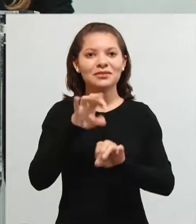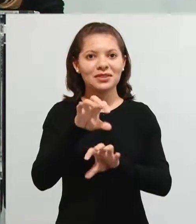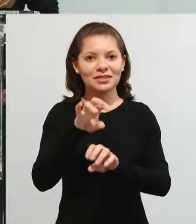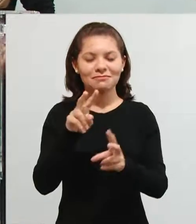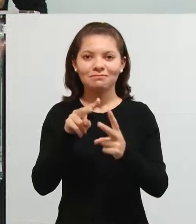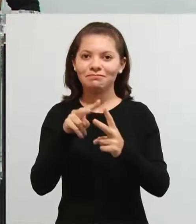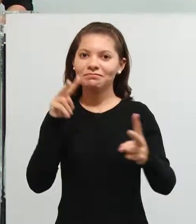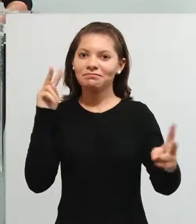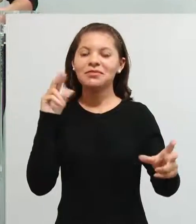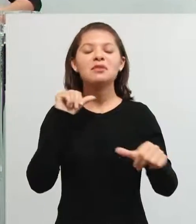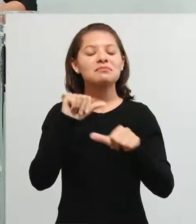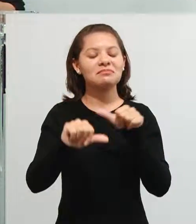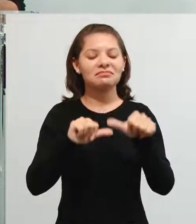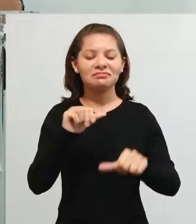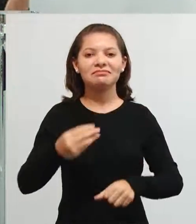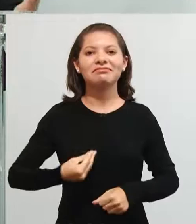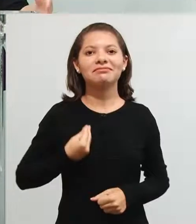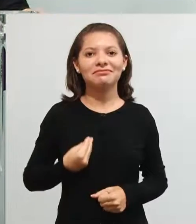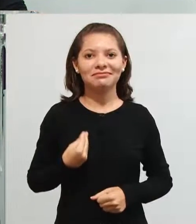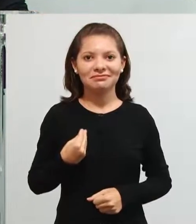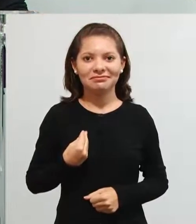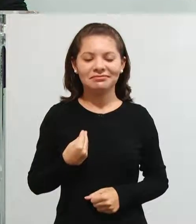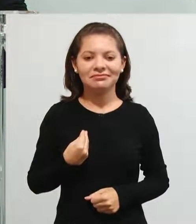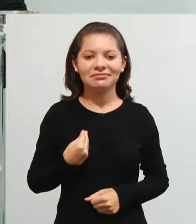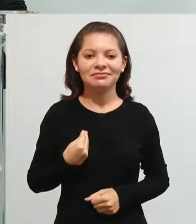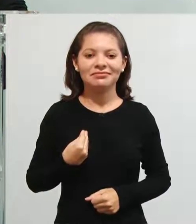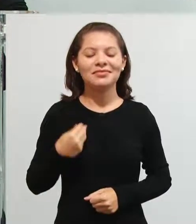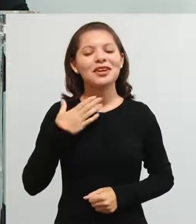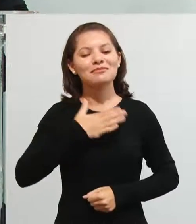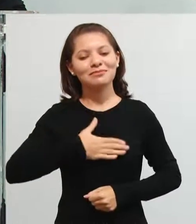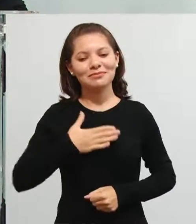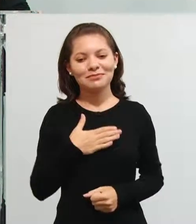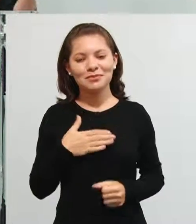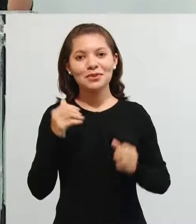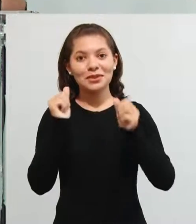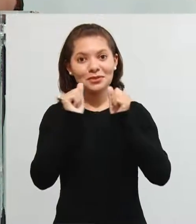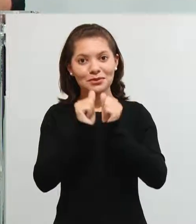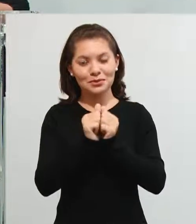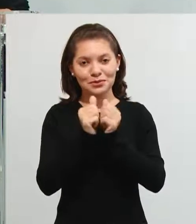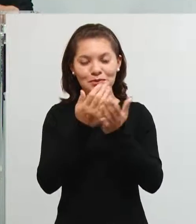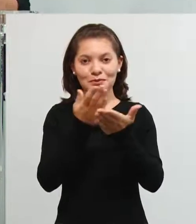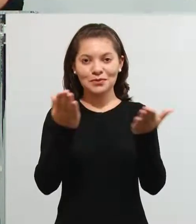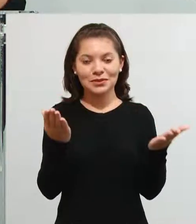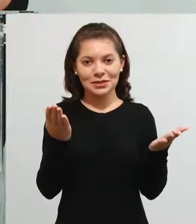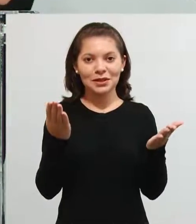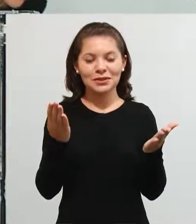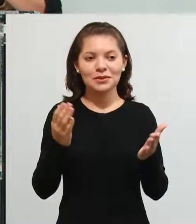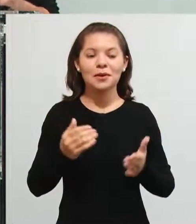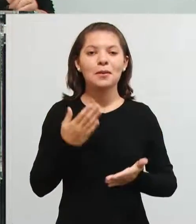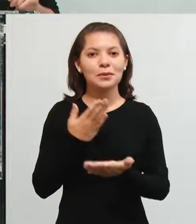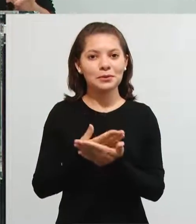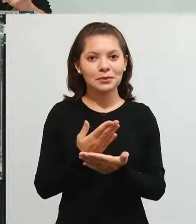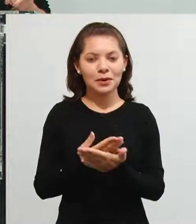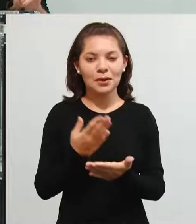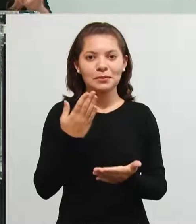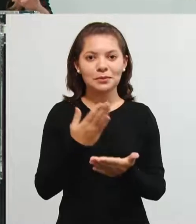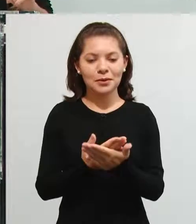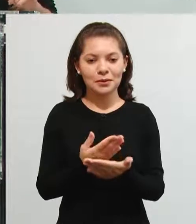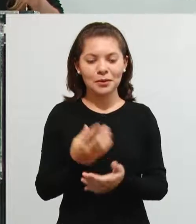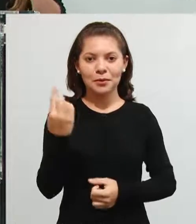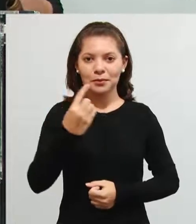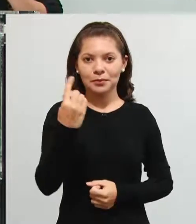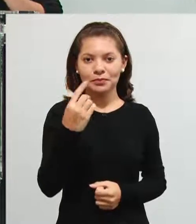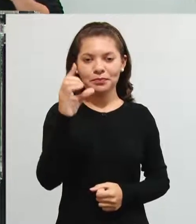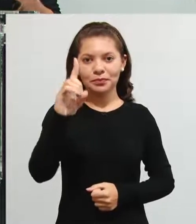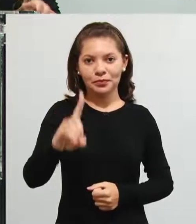distância, ela muda realidades e é um imenso prazer estarmos aqui juntos para caminharmos aqui na nossa aula número 1 de Direito